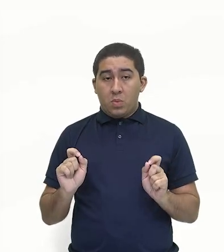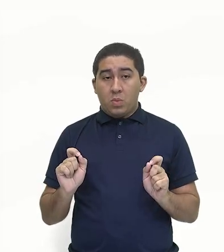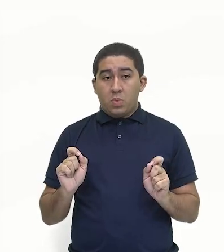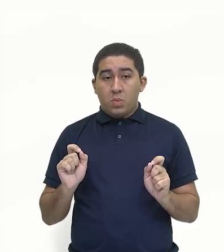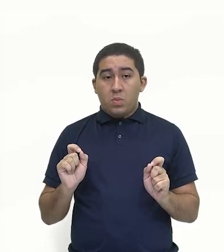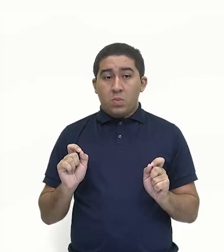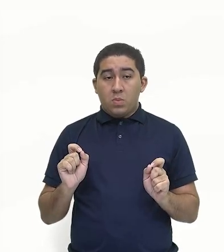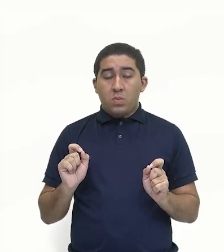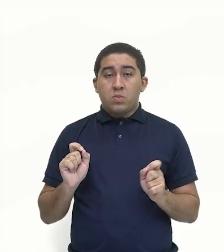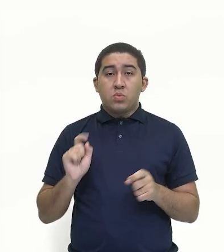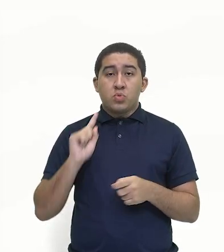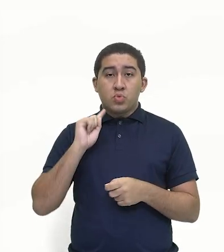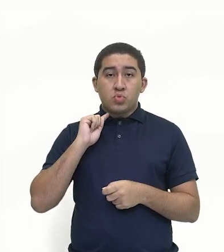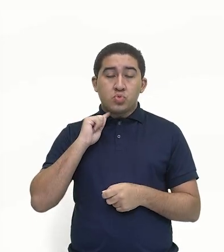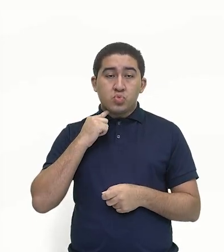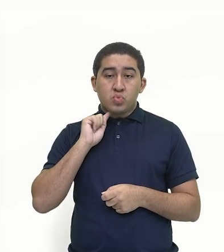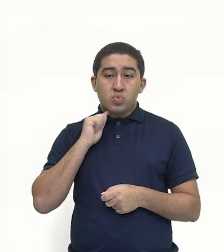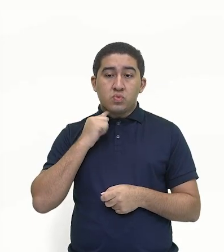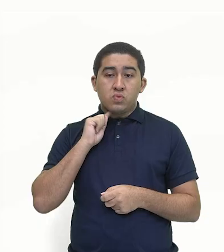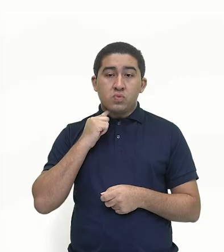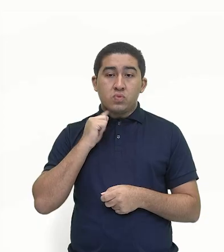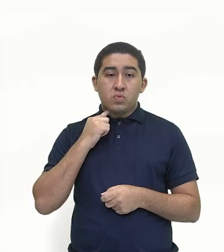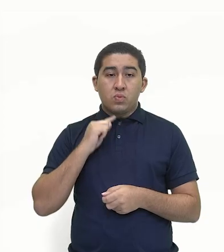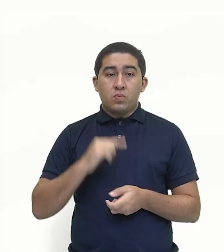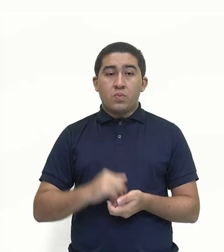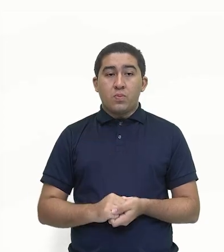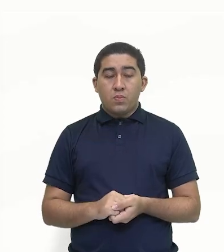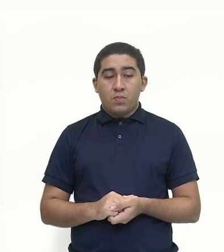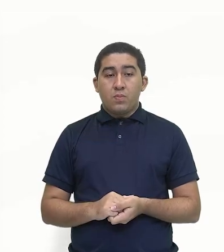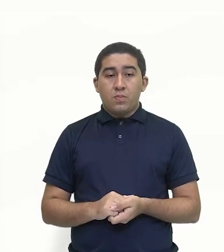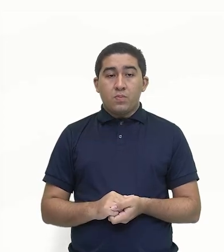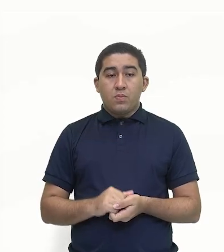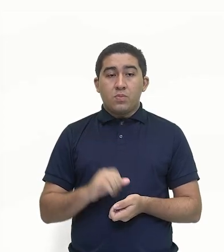Dirty significa sujo.